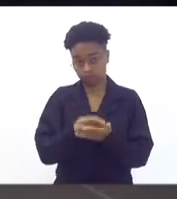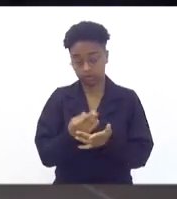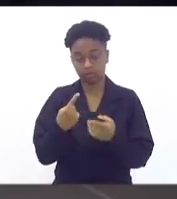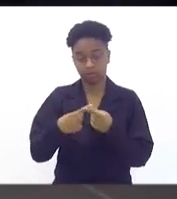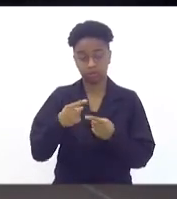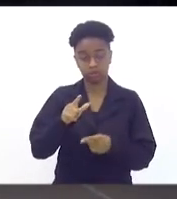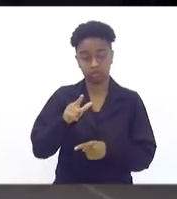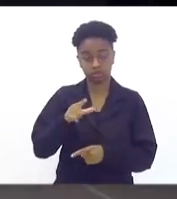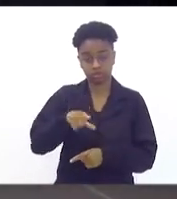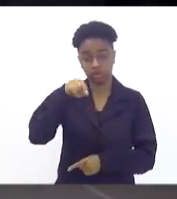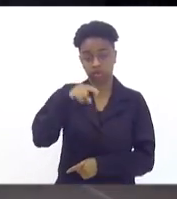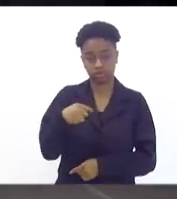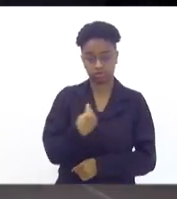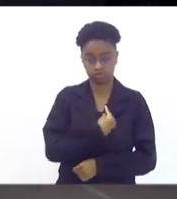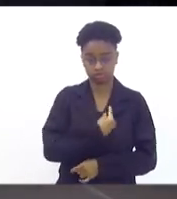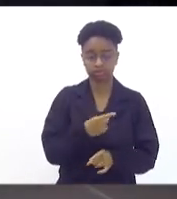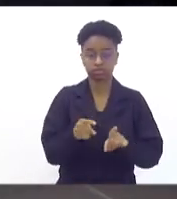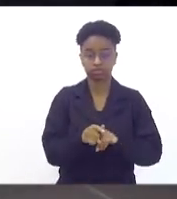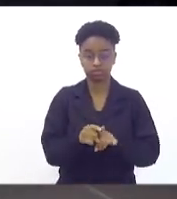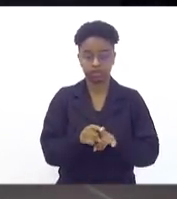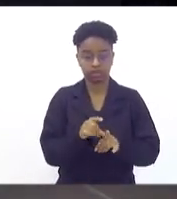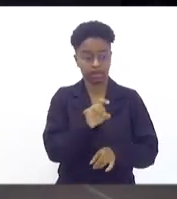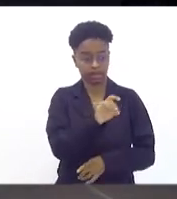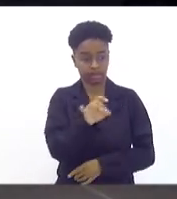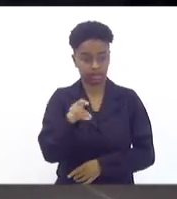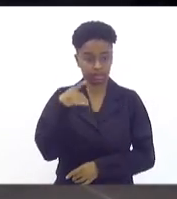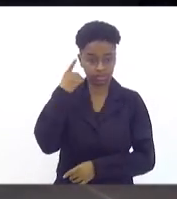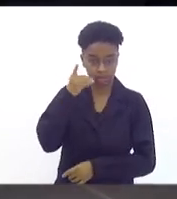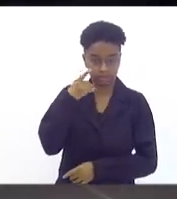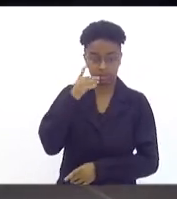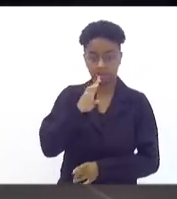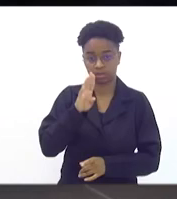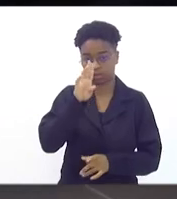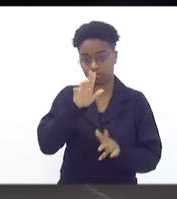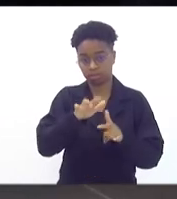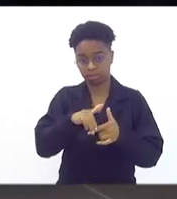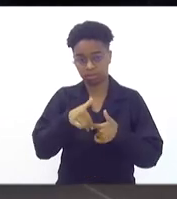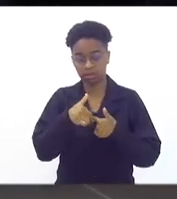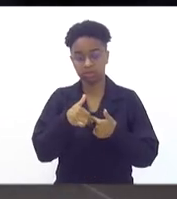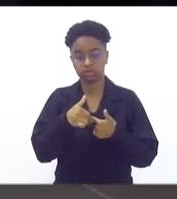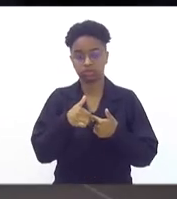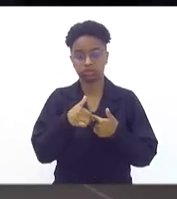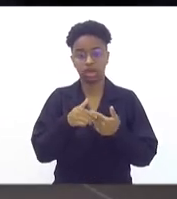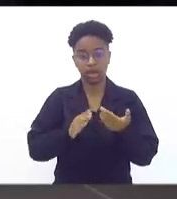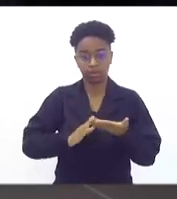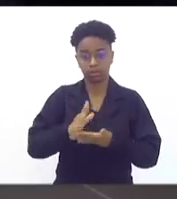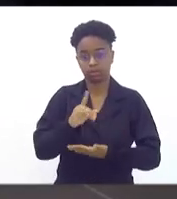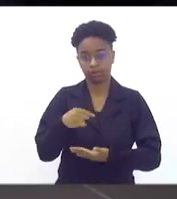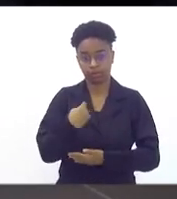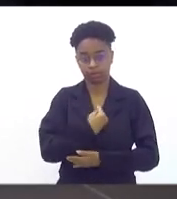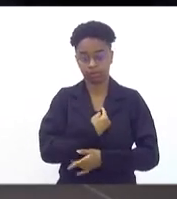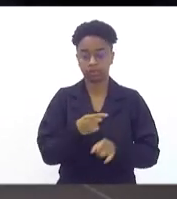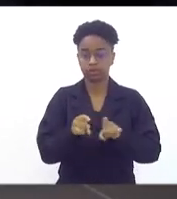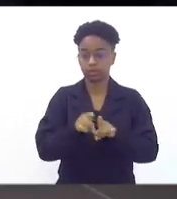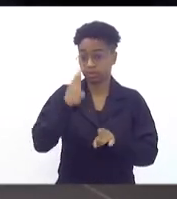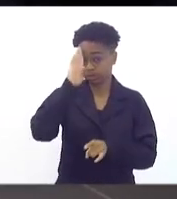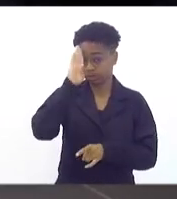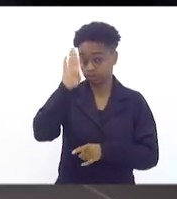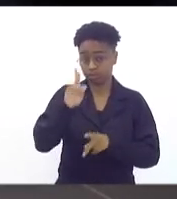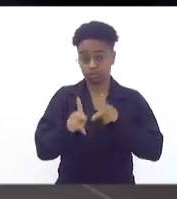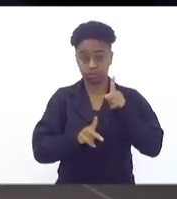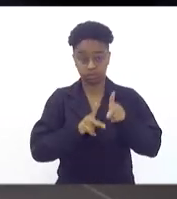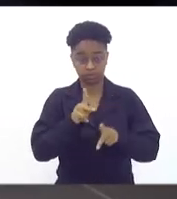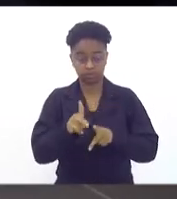a confiança dos Deputados de terem sabatinado a gente aprovado e principalmente da população